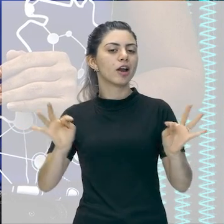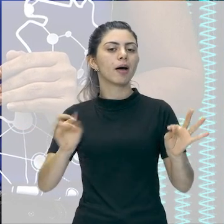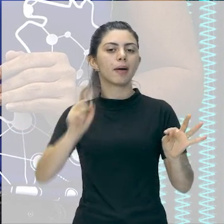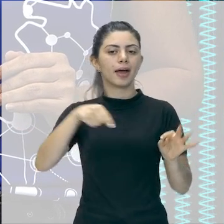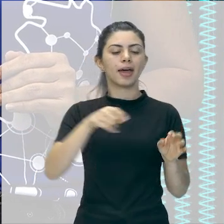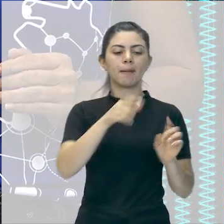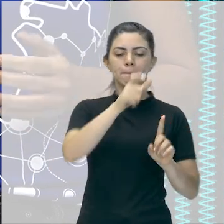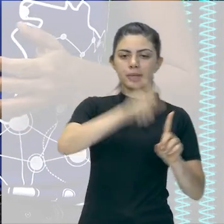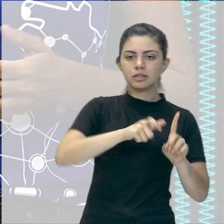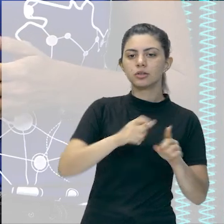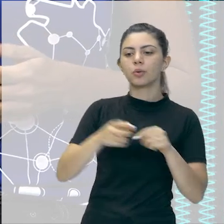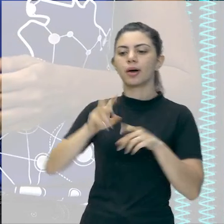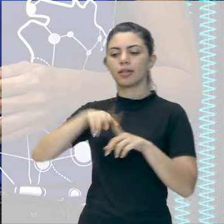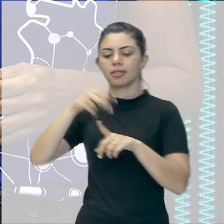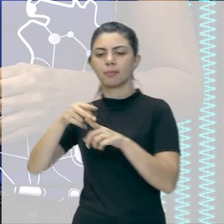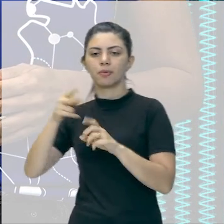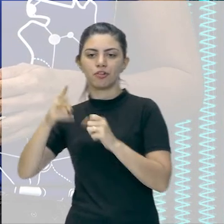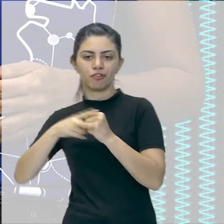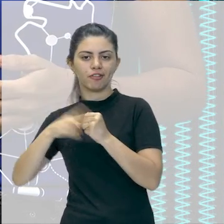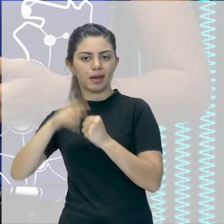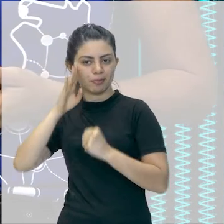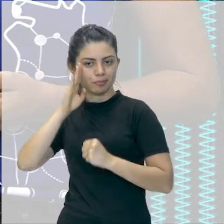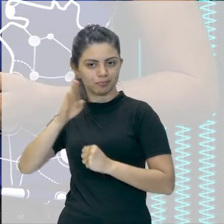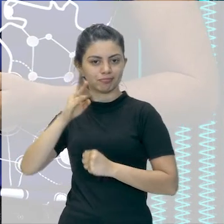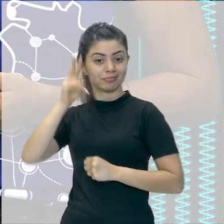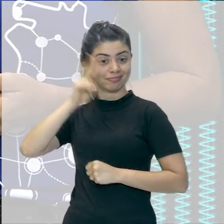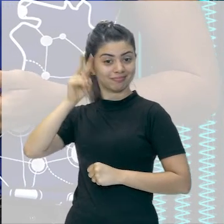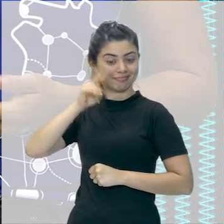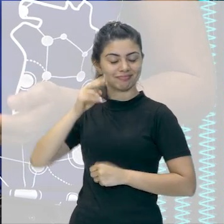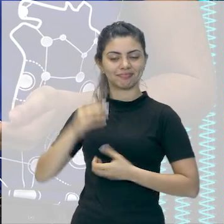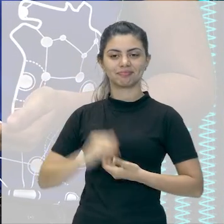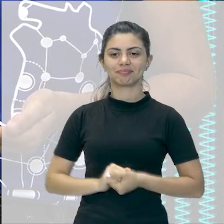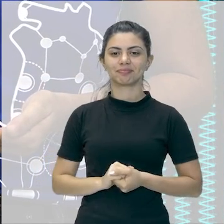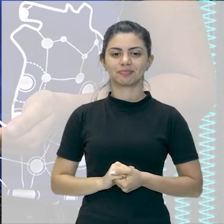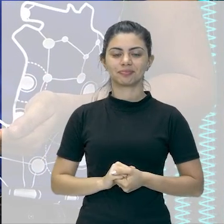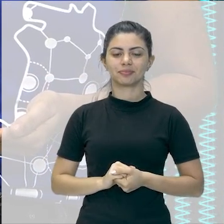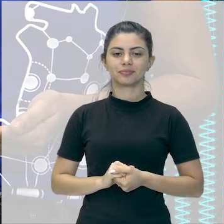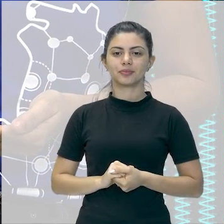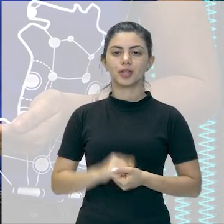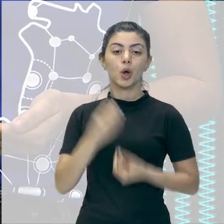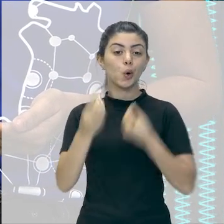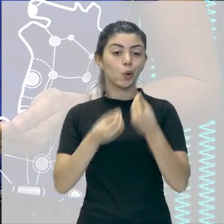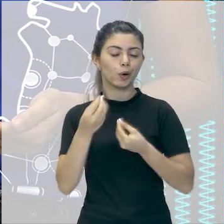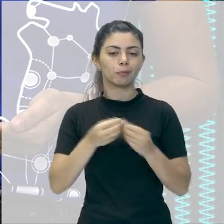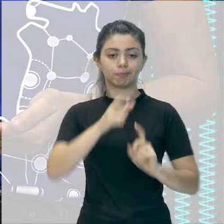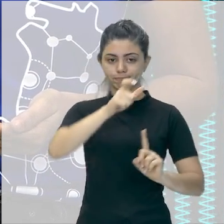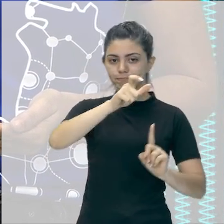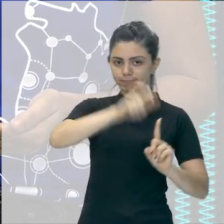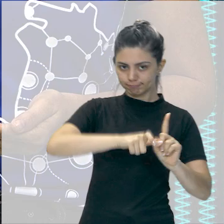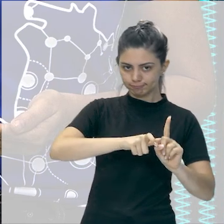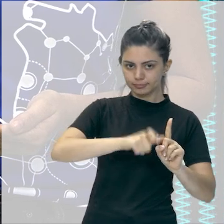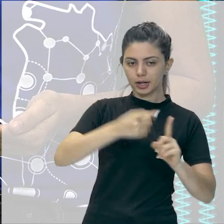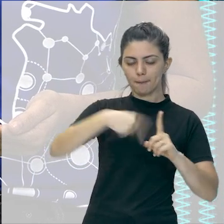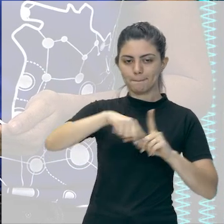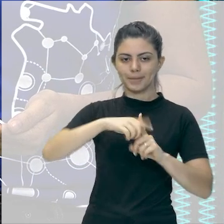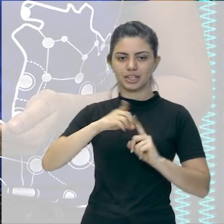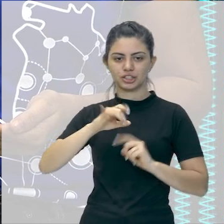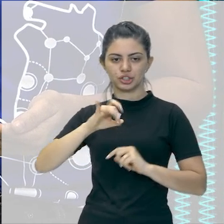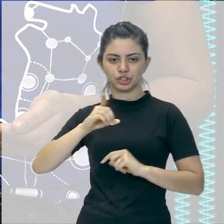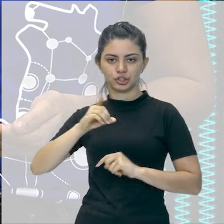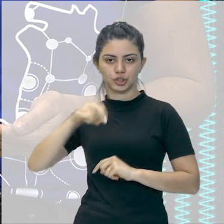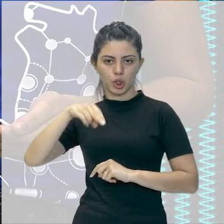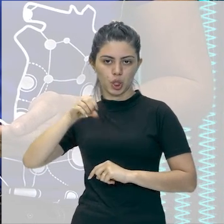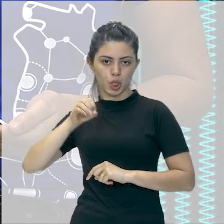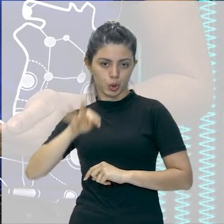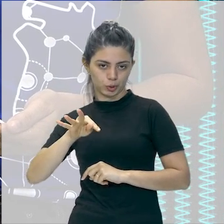verbo principal. Vamos lembrar aqui? Então, como é que fica? Sujeito mais didn't ou